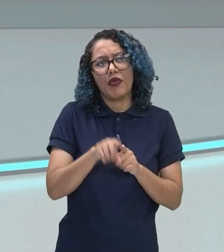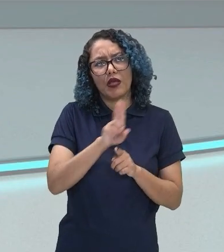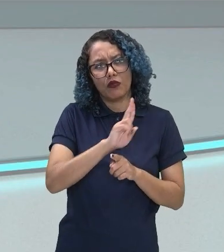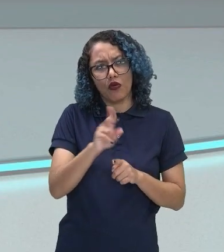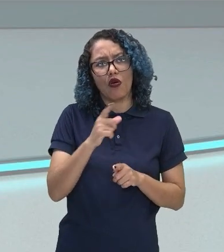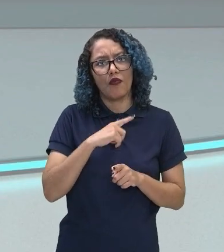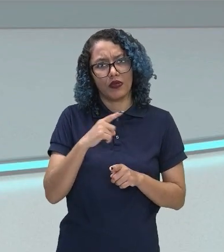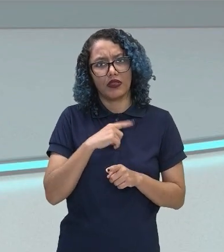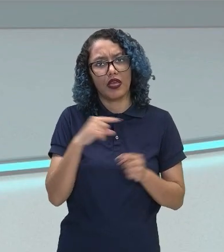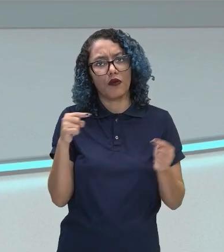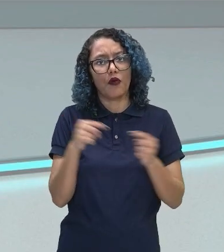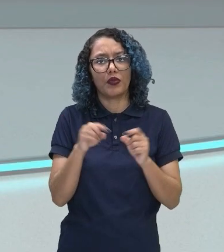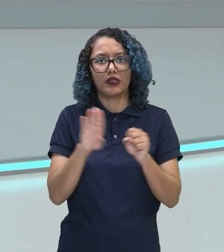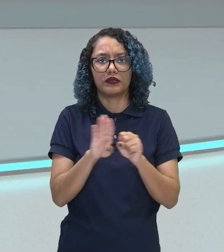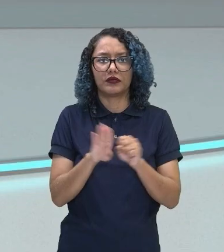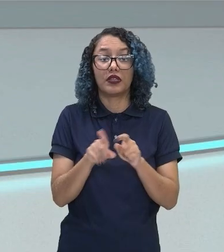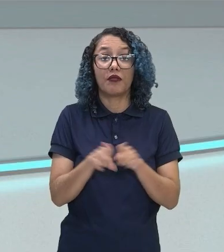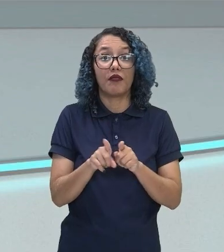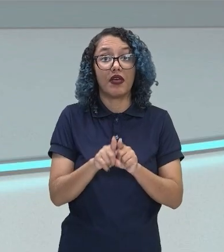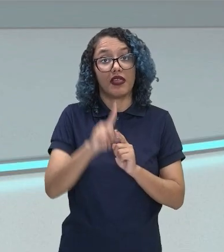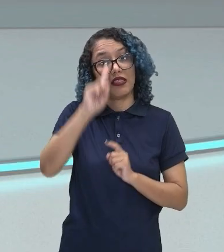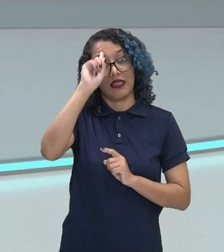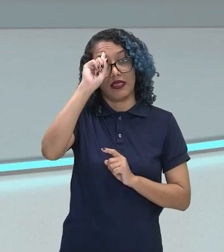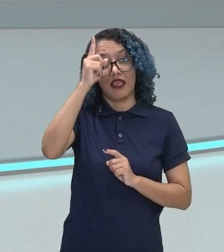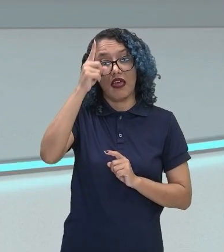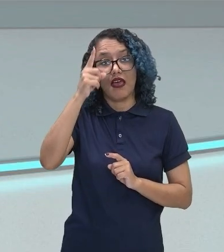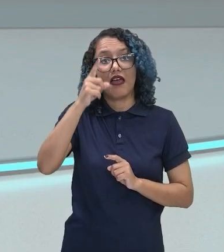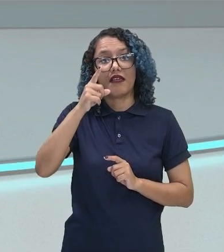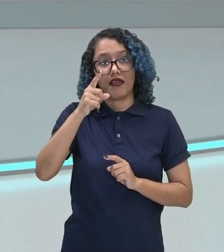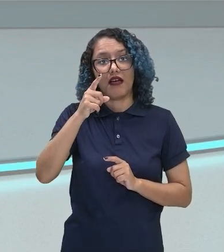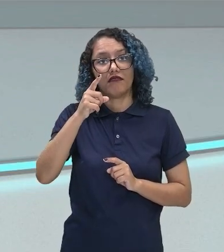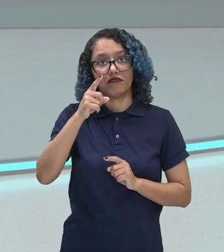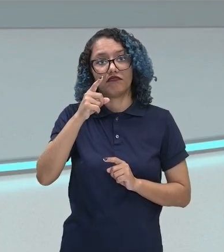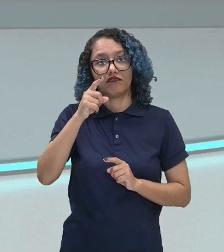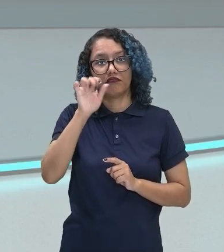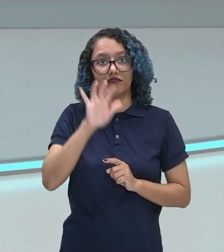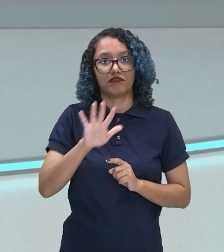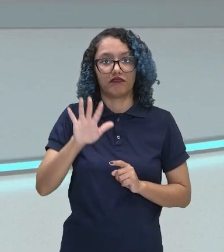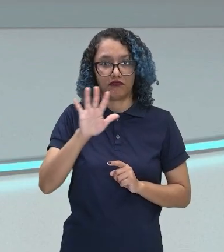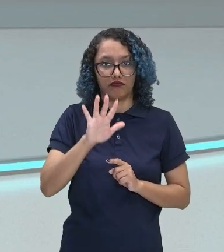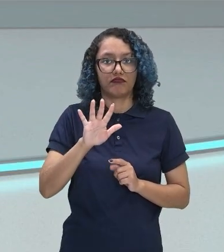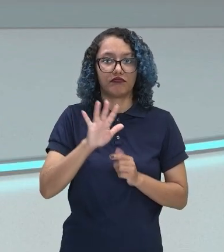substantivo. Ideias também, ideias abstratas aqui, né? Eu me referi a ideias